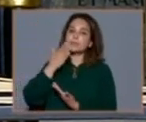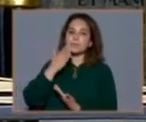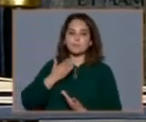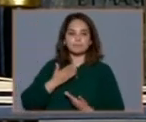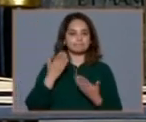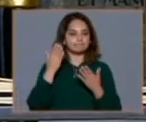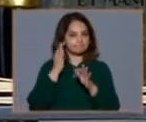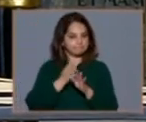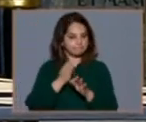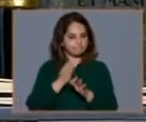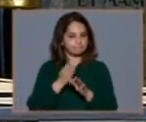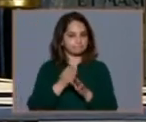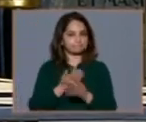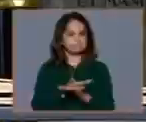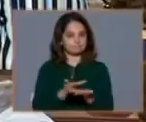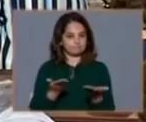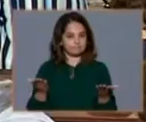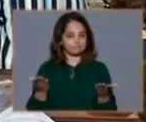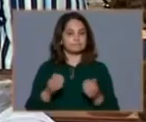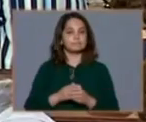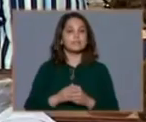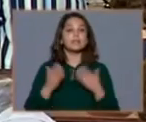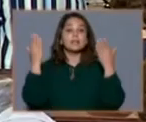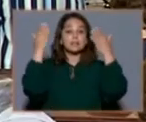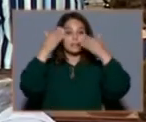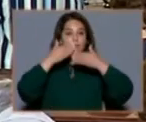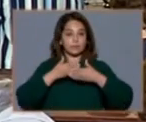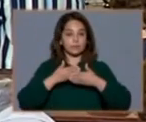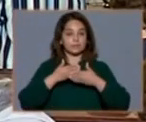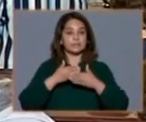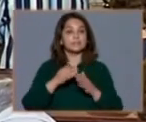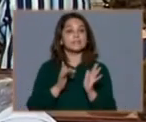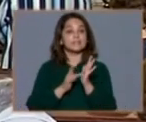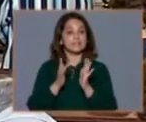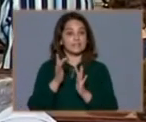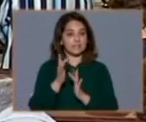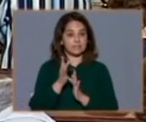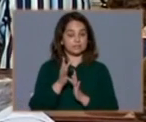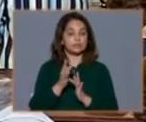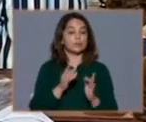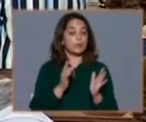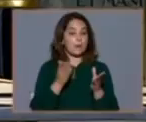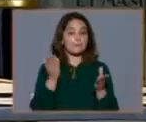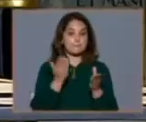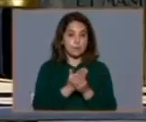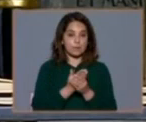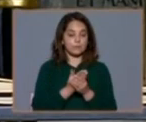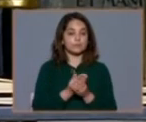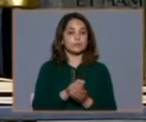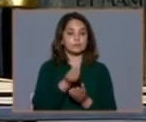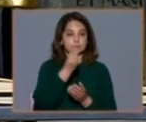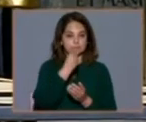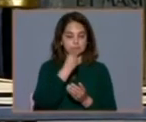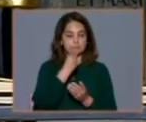estes mistérios. Na noite em que Ele ia ser entregue, tomou o pão e, dando